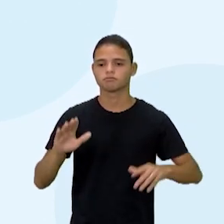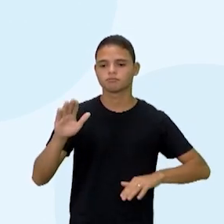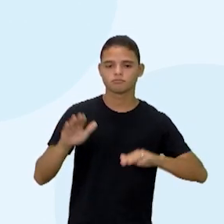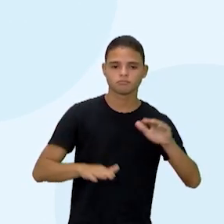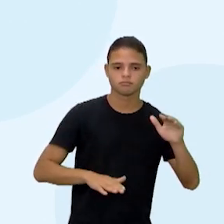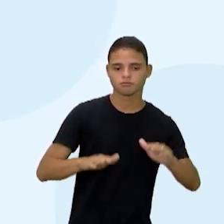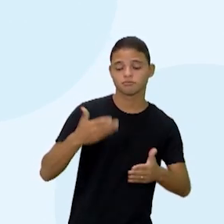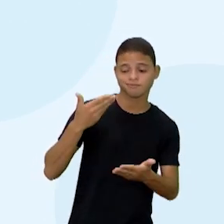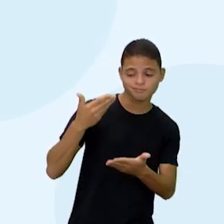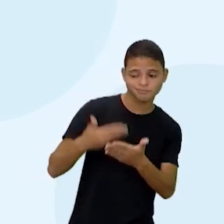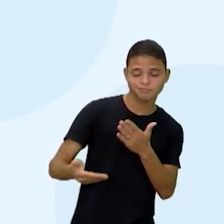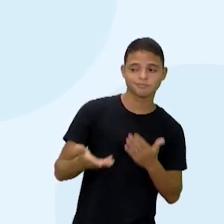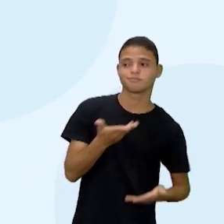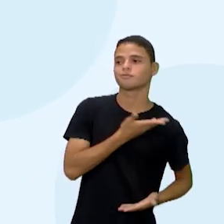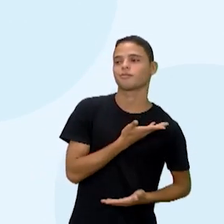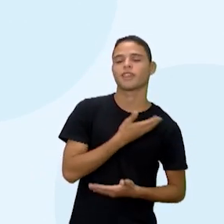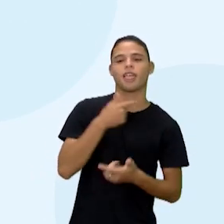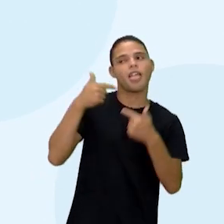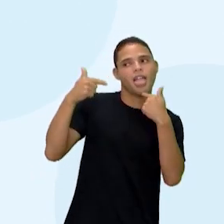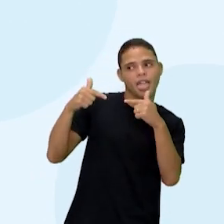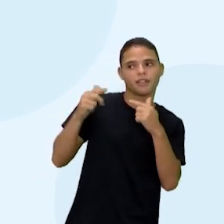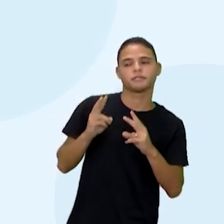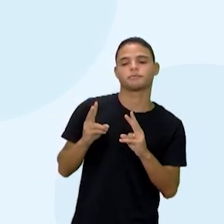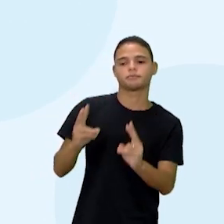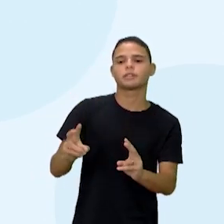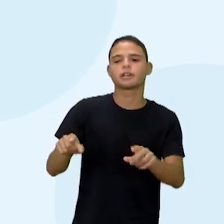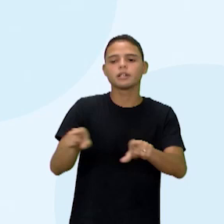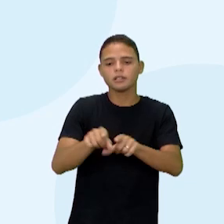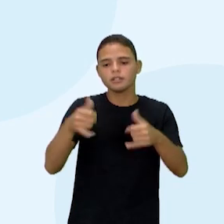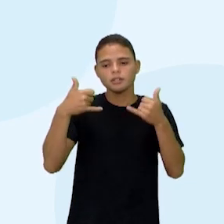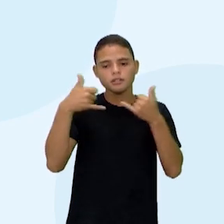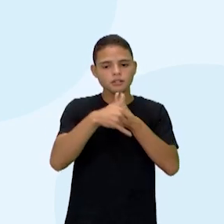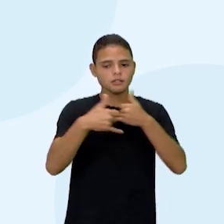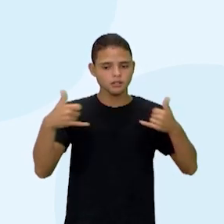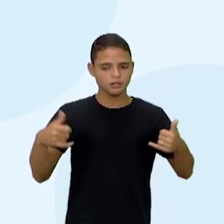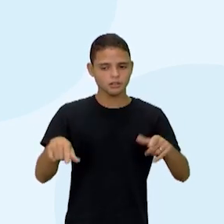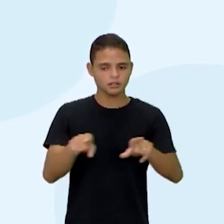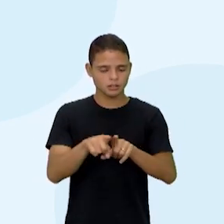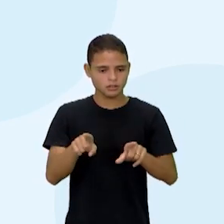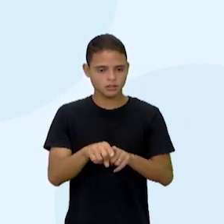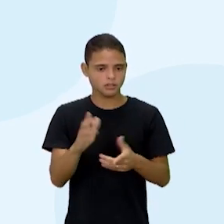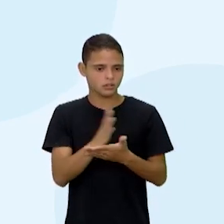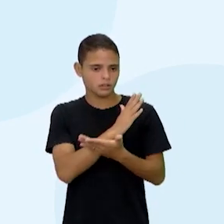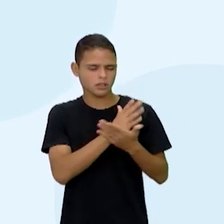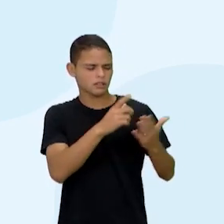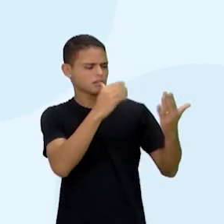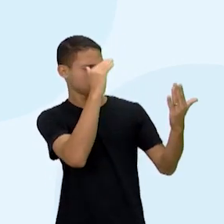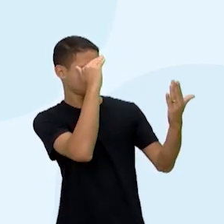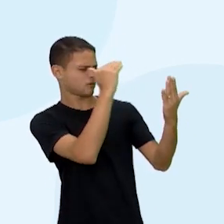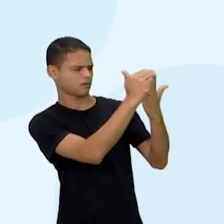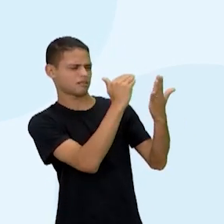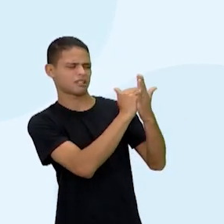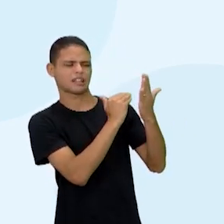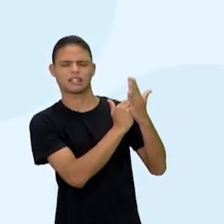perde a piada. Um alto grau de energia, como eu comentei. Questionamento de regras e